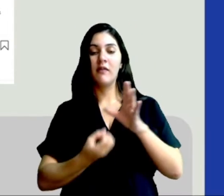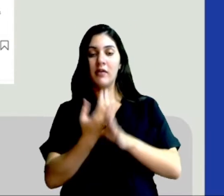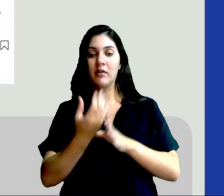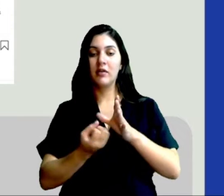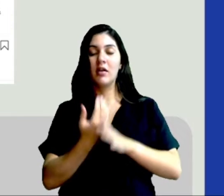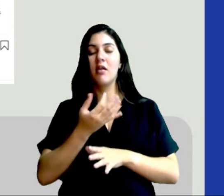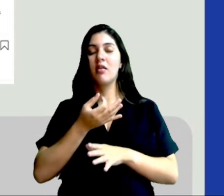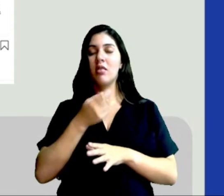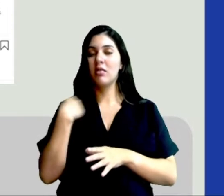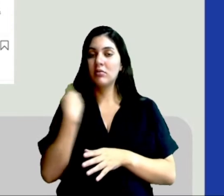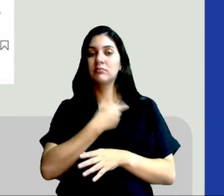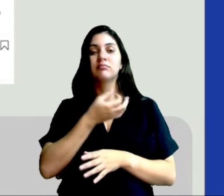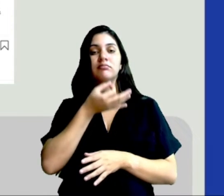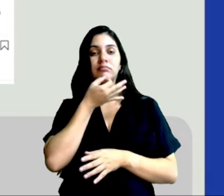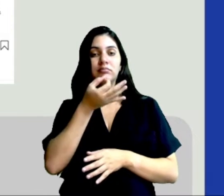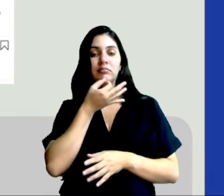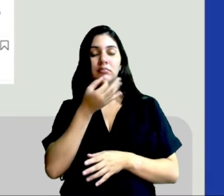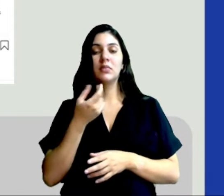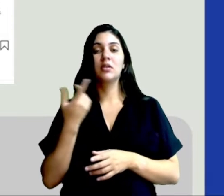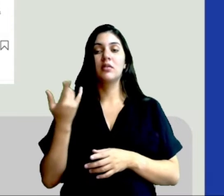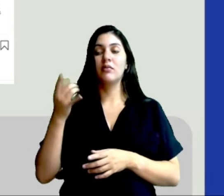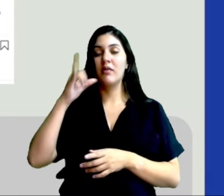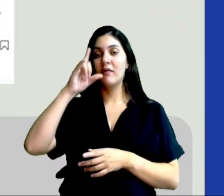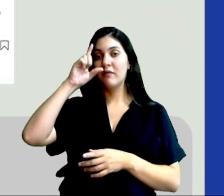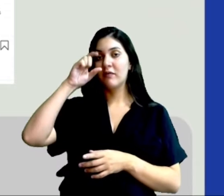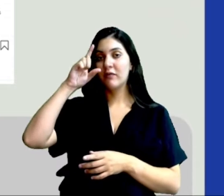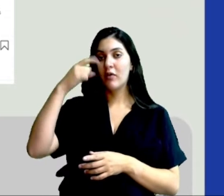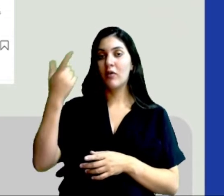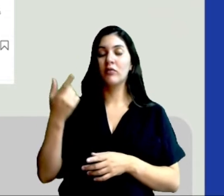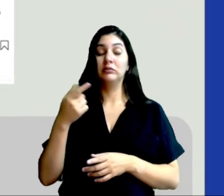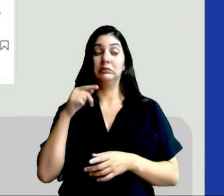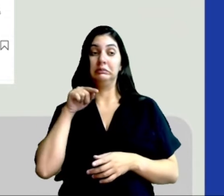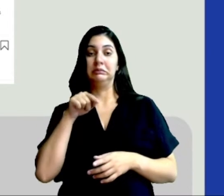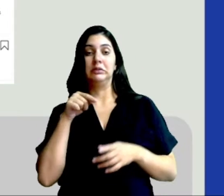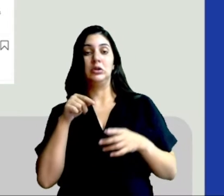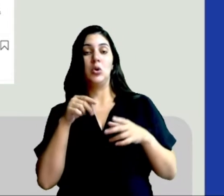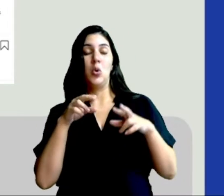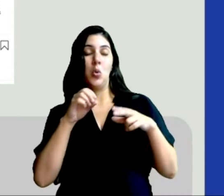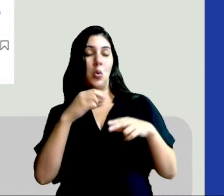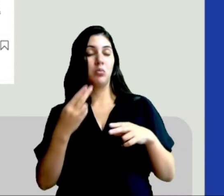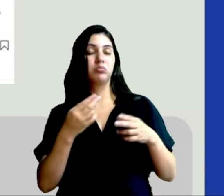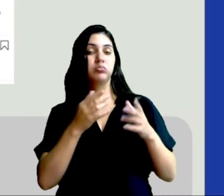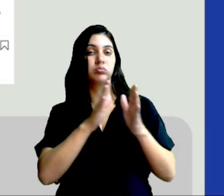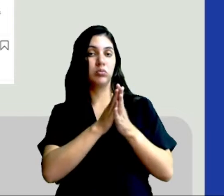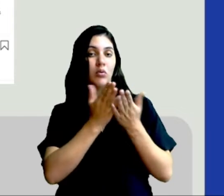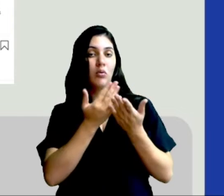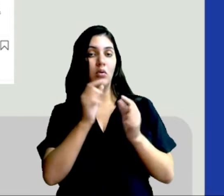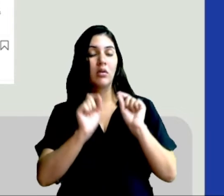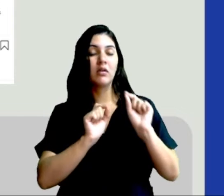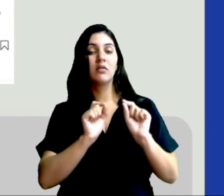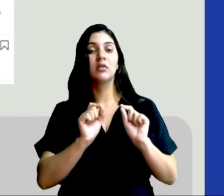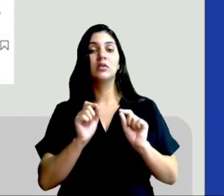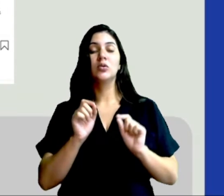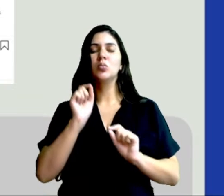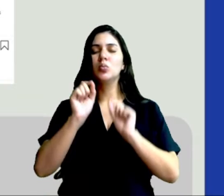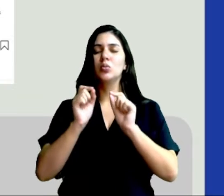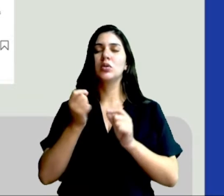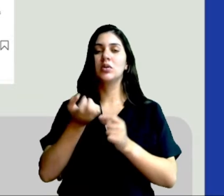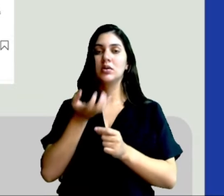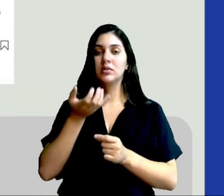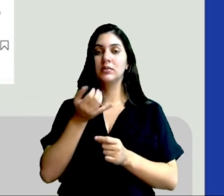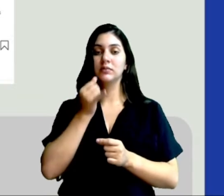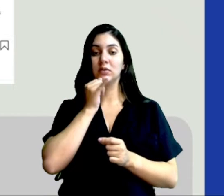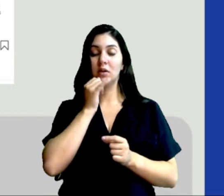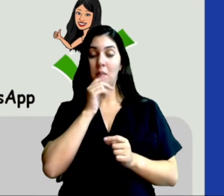emitindo aí a nossa opinião sobre uma foto, sobre, no caso aí, um livro, sobre o que a gente quiser, né? Então, post e legenda também são